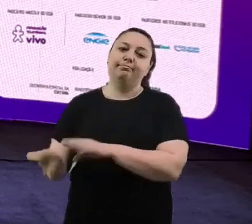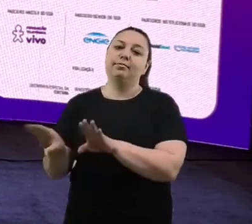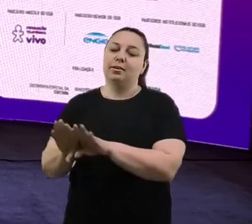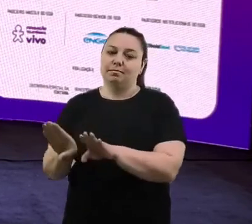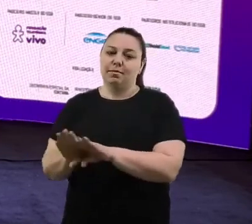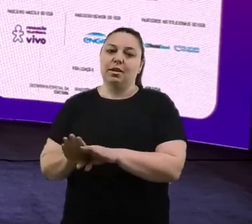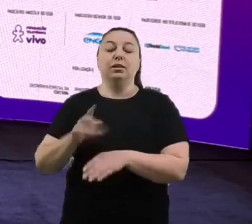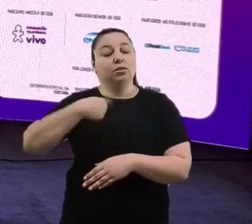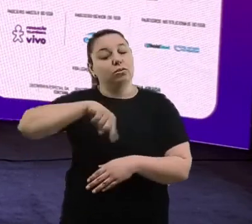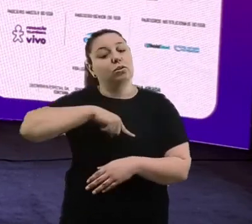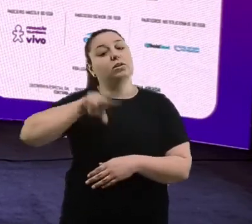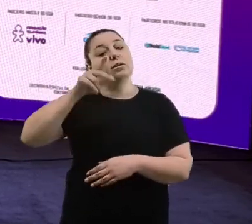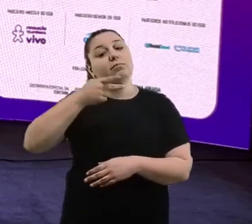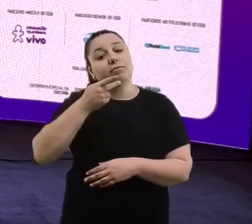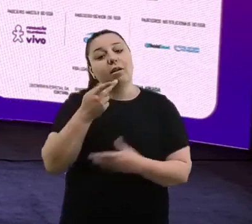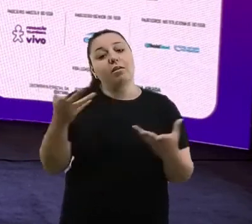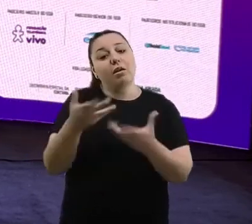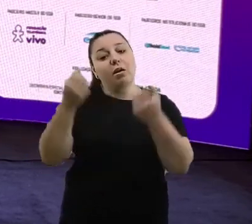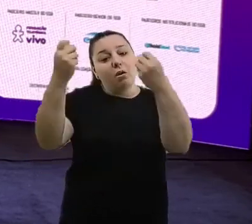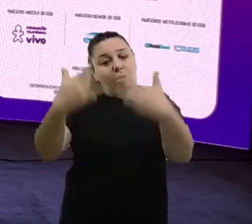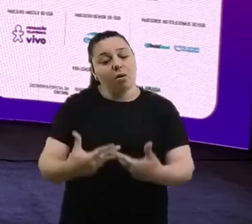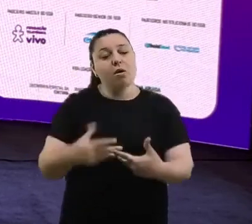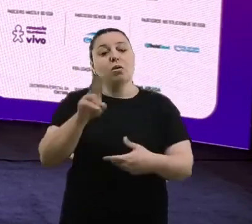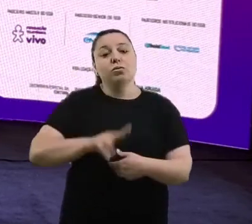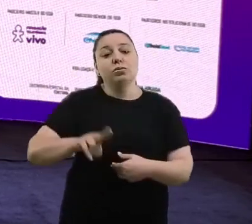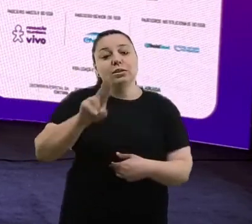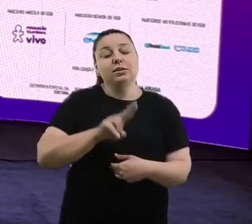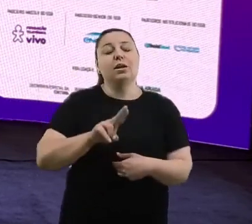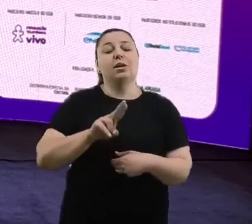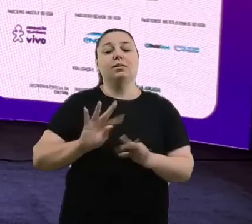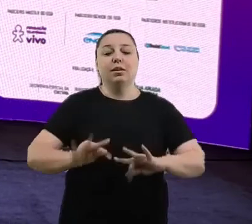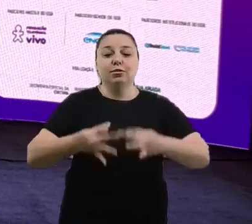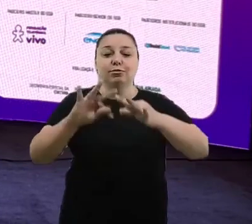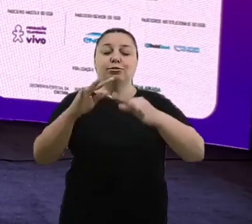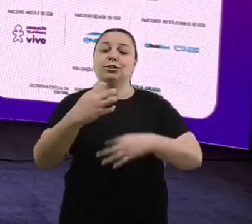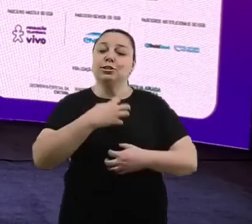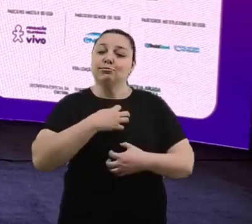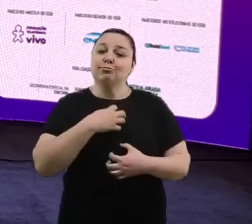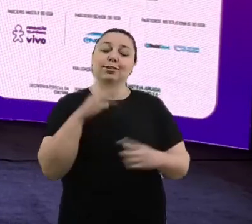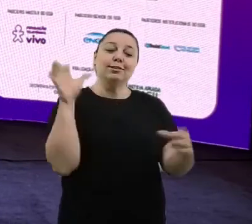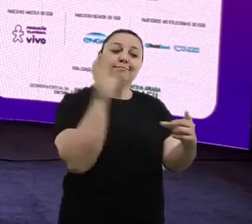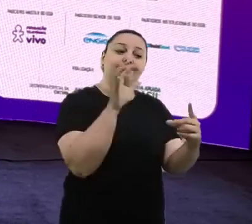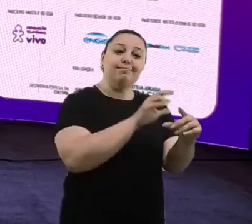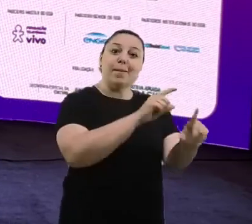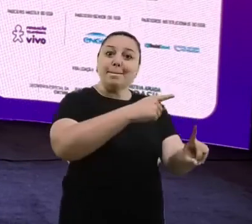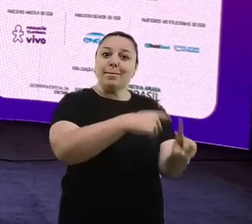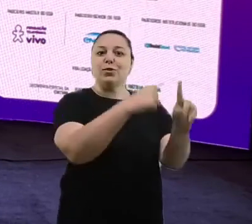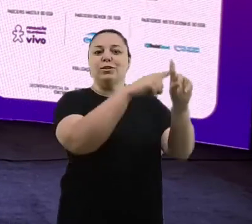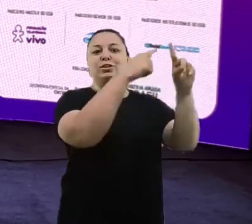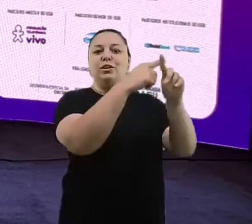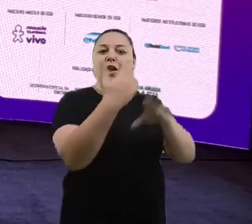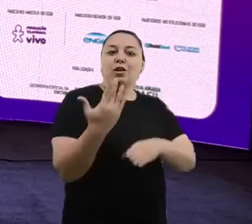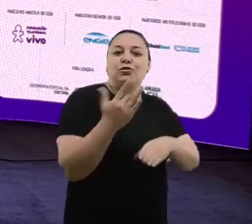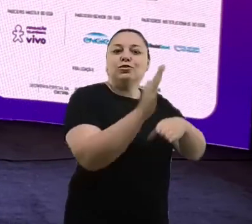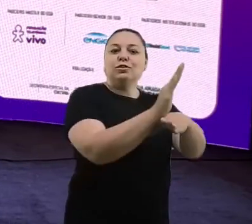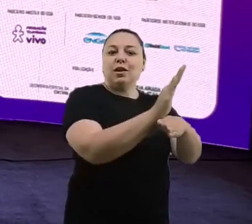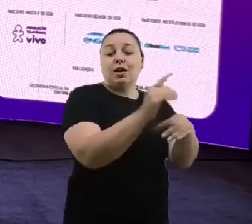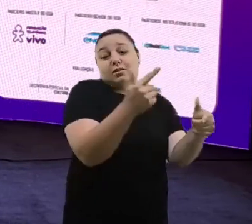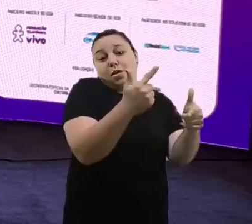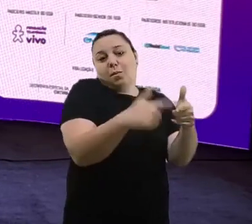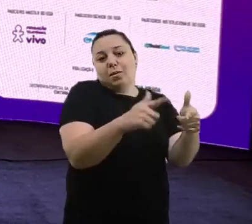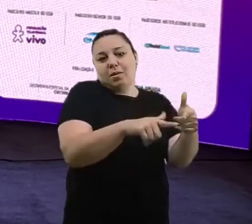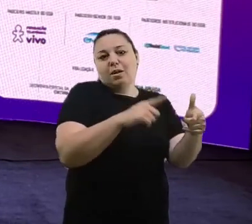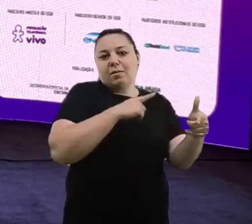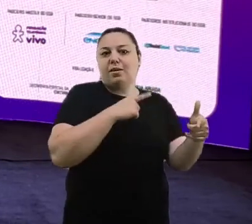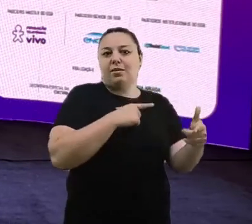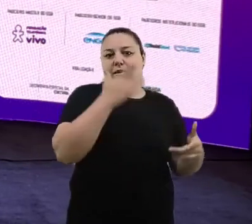enorme mundial, né, que é o apoio emocional às pessoas. E isso é um ponto que me